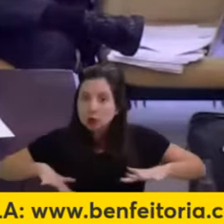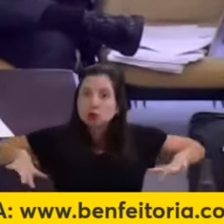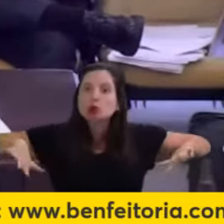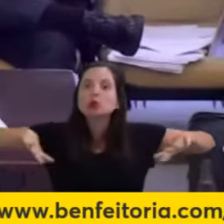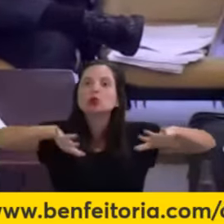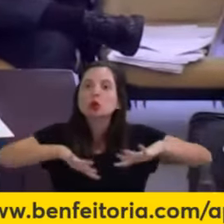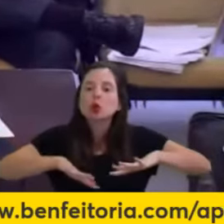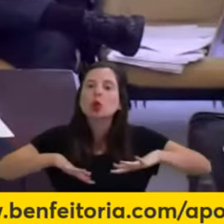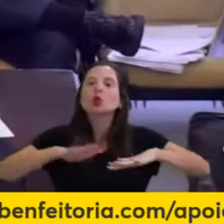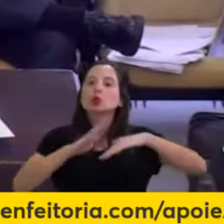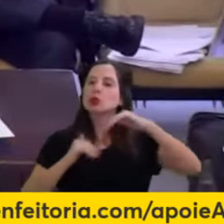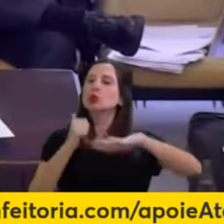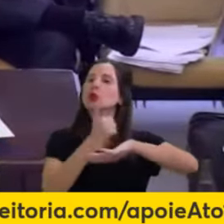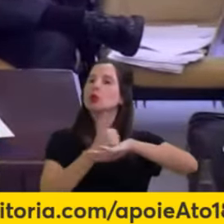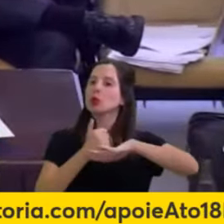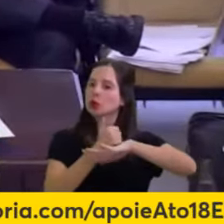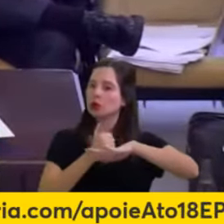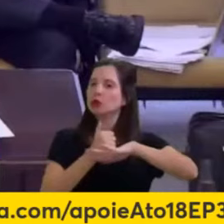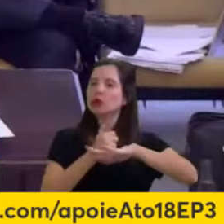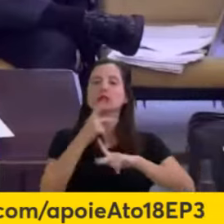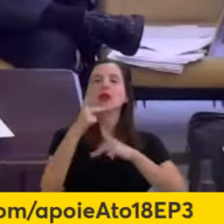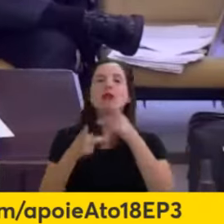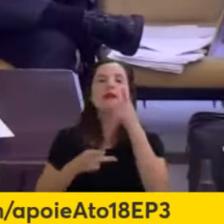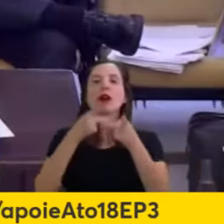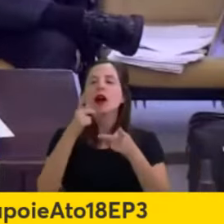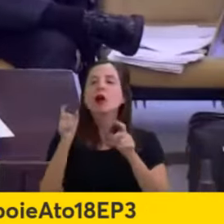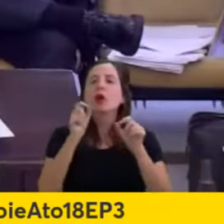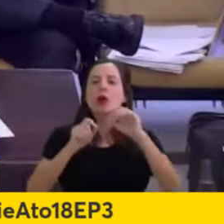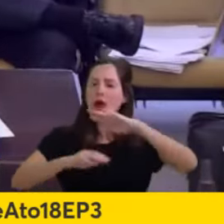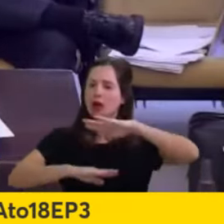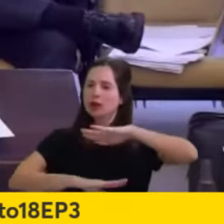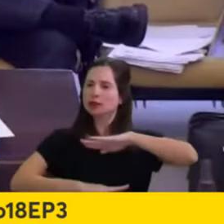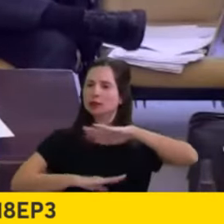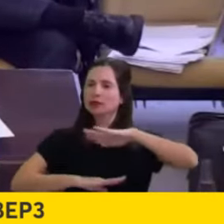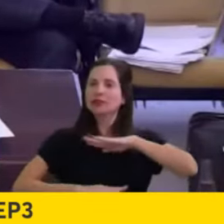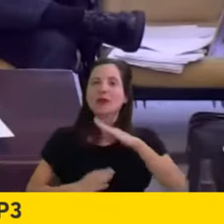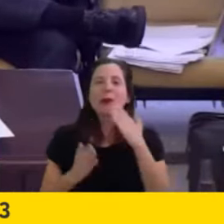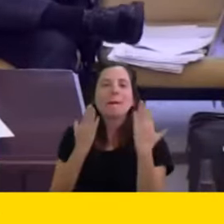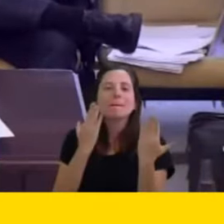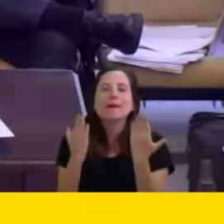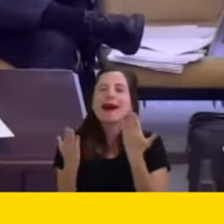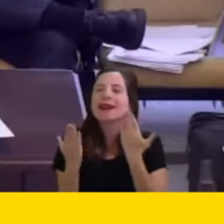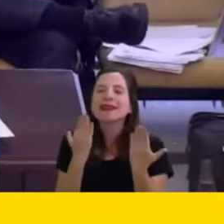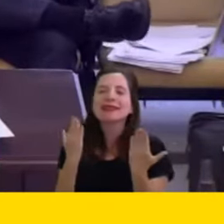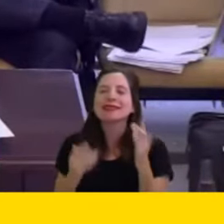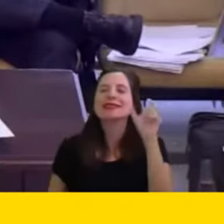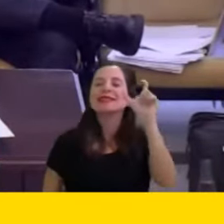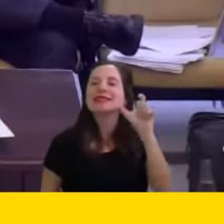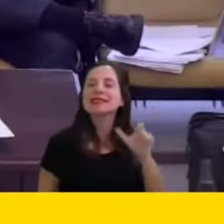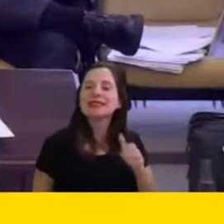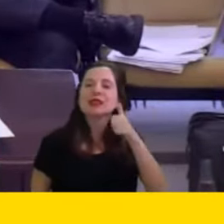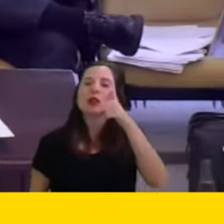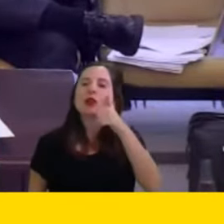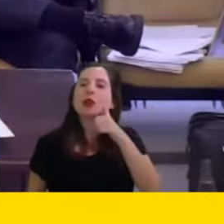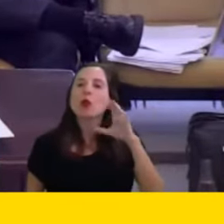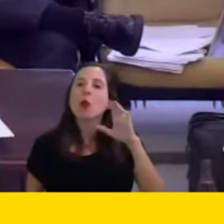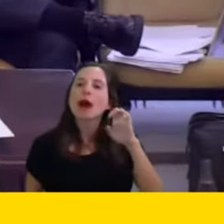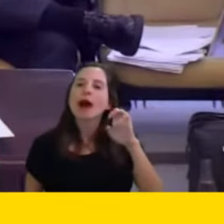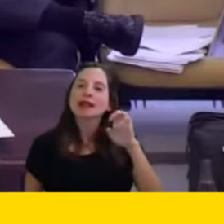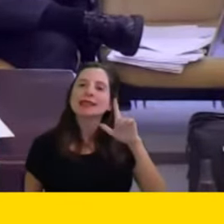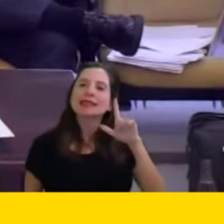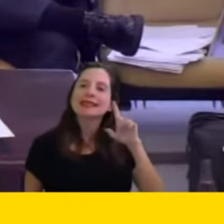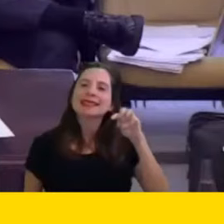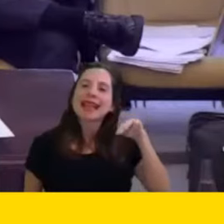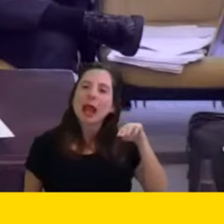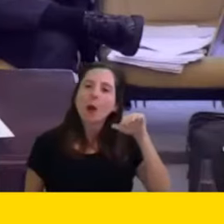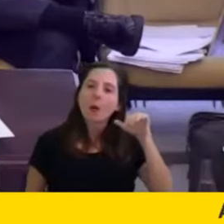opinaram por esse caso publicamente que falaram que a situação aqui é muito similar a caso Dael marruda é similar não é AES mesma para